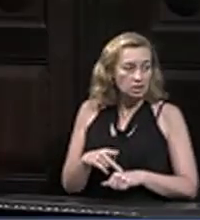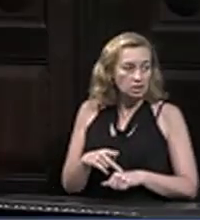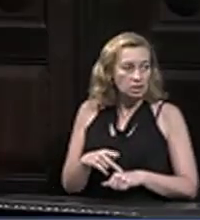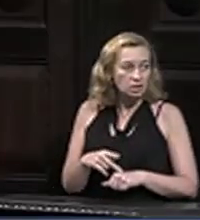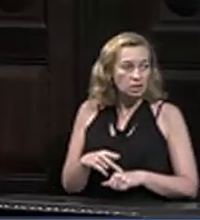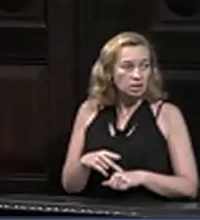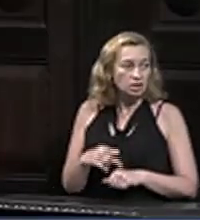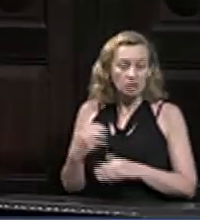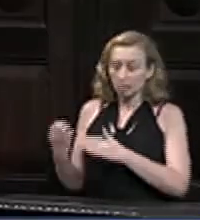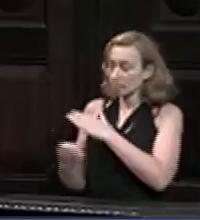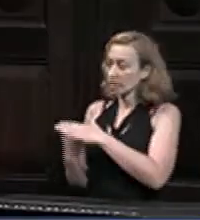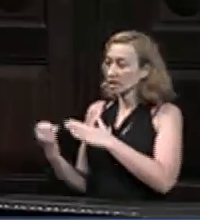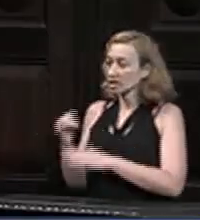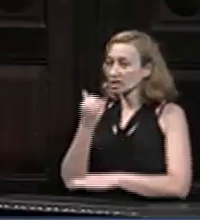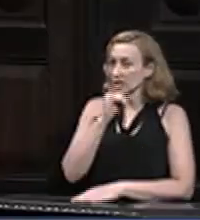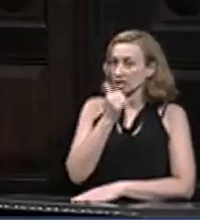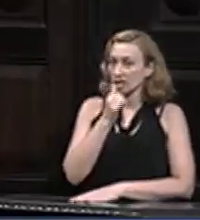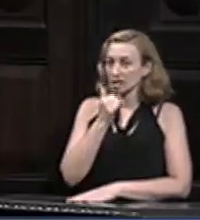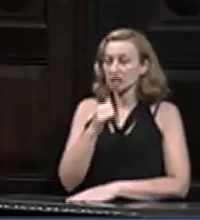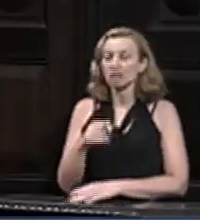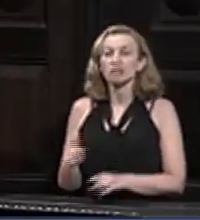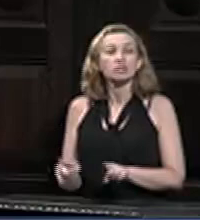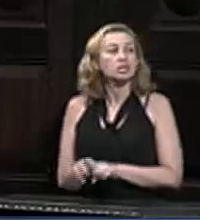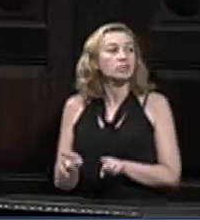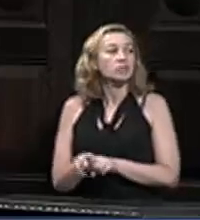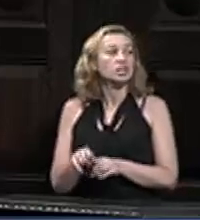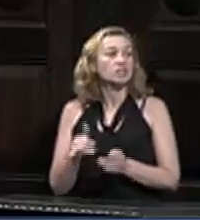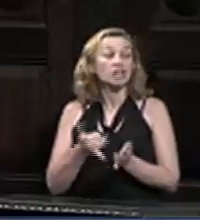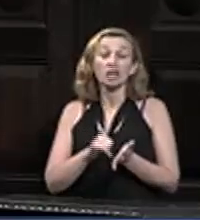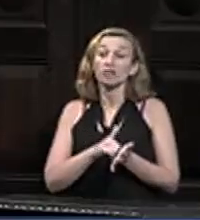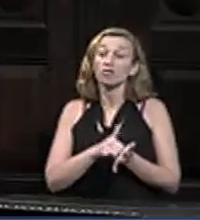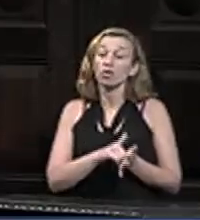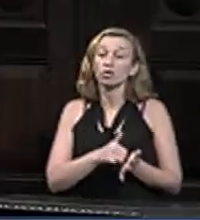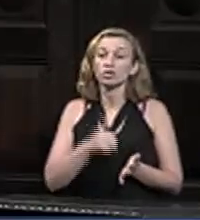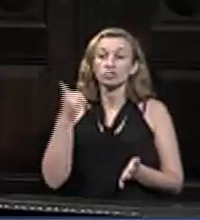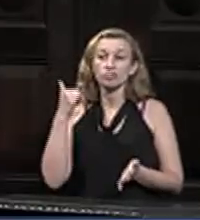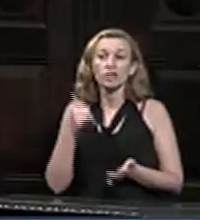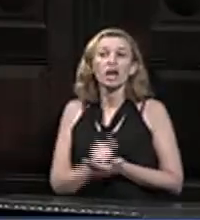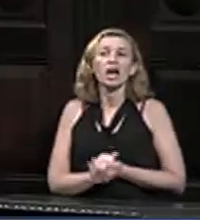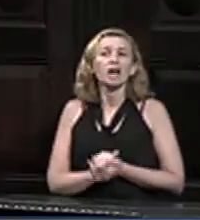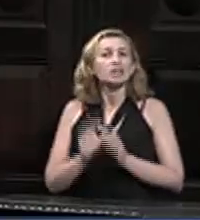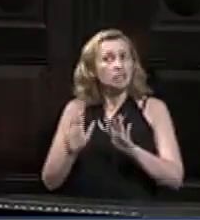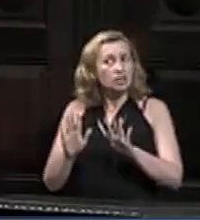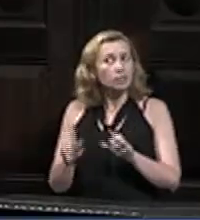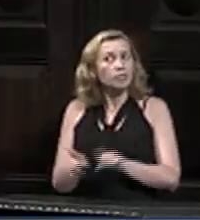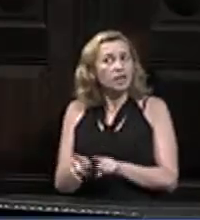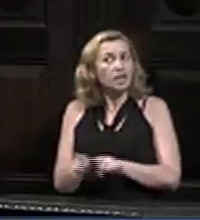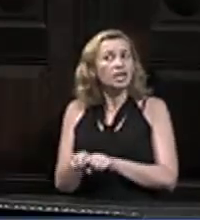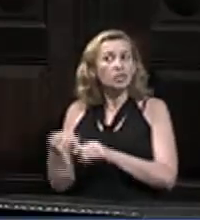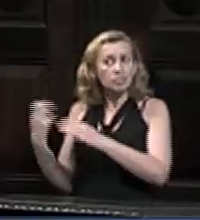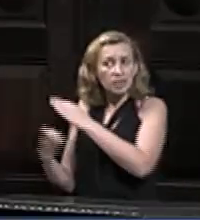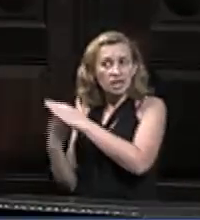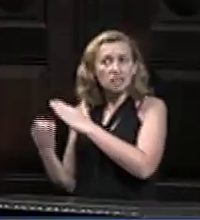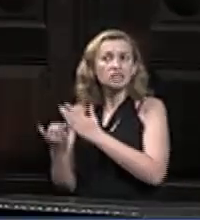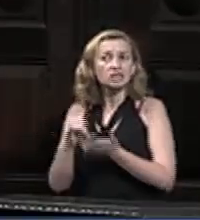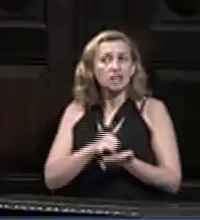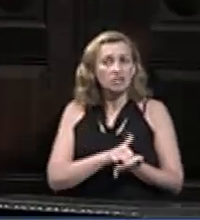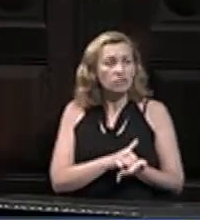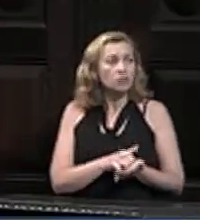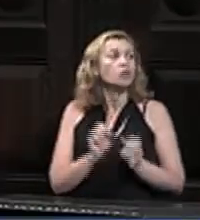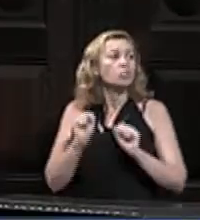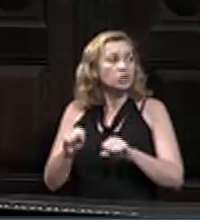elétrica, de telefonia. Aliás, nas de telefonia, poderia o IDEC entrar com uma